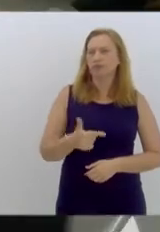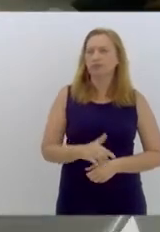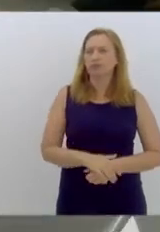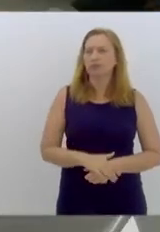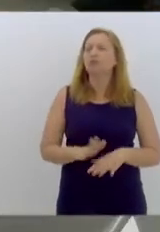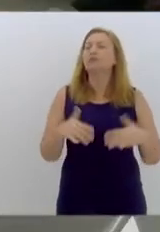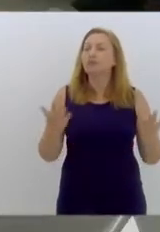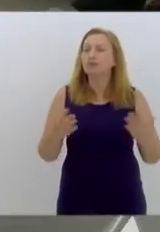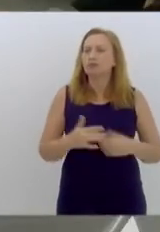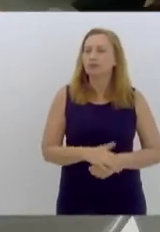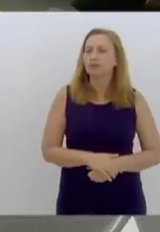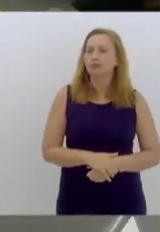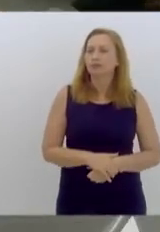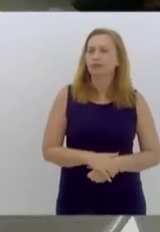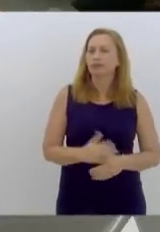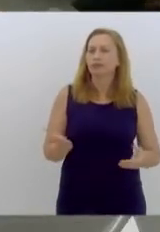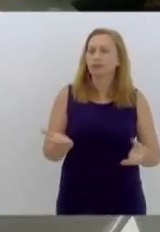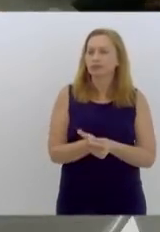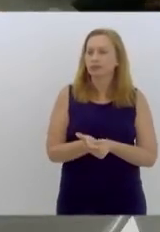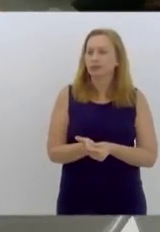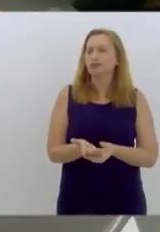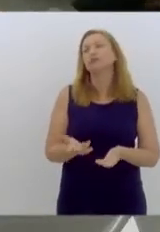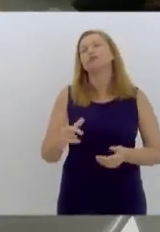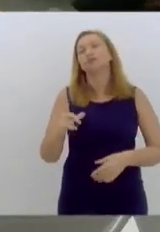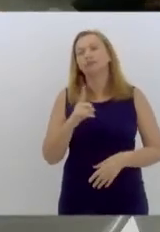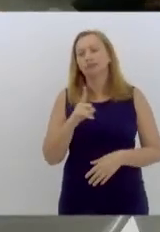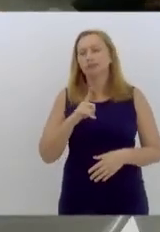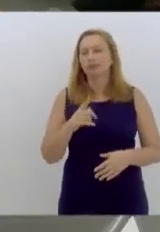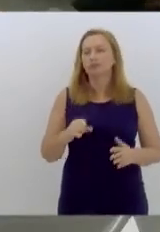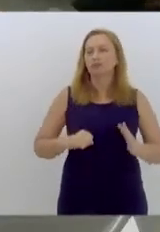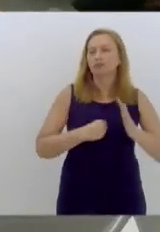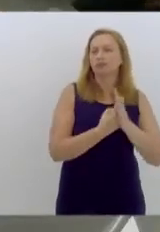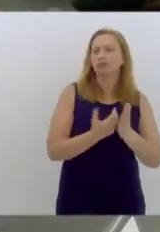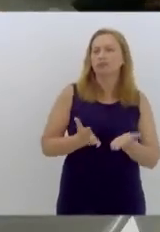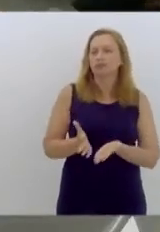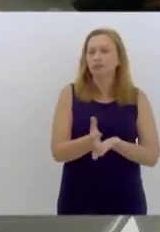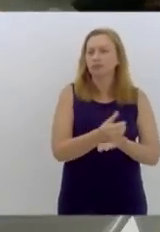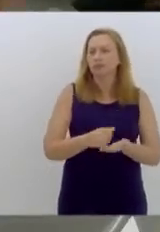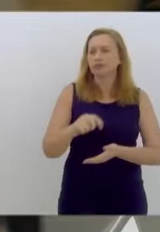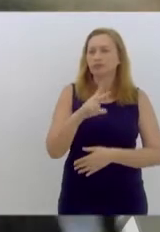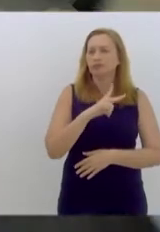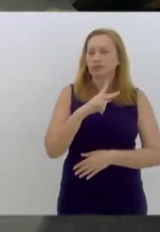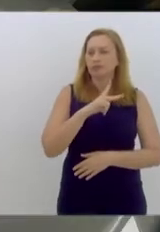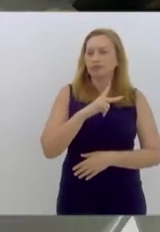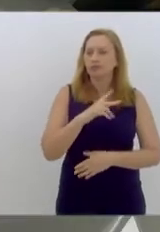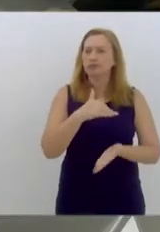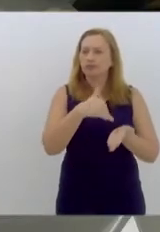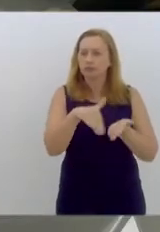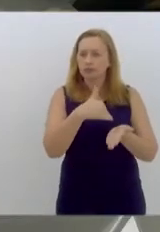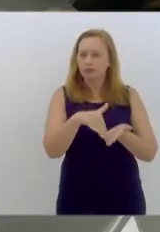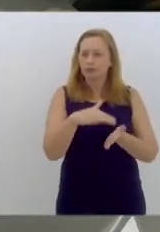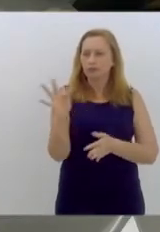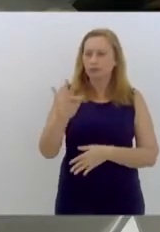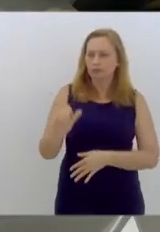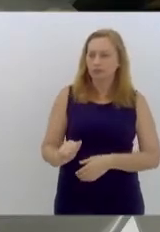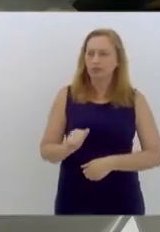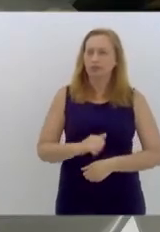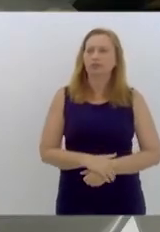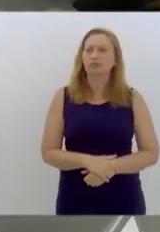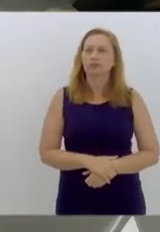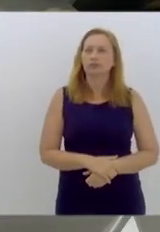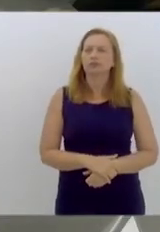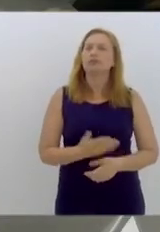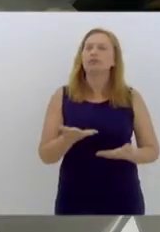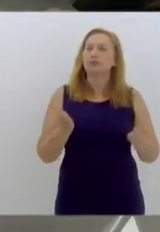Esse que o senhor acha que não. Então, virá o impacto, porque quem calculou o impacto foi a própria Secretaria de Fazenda.